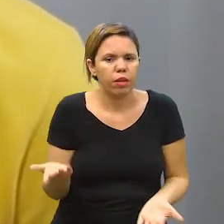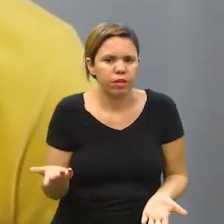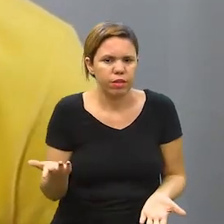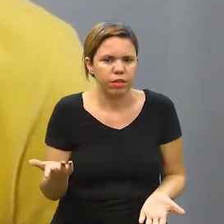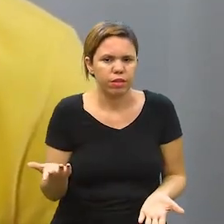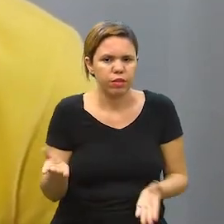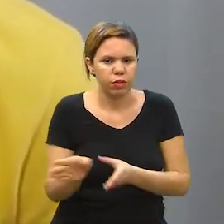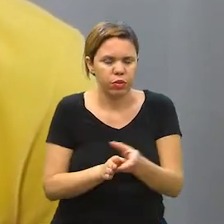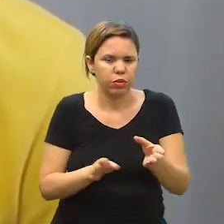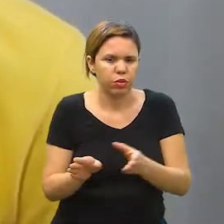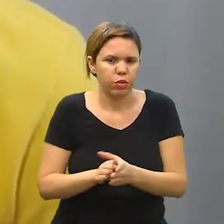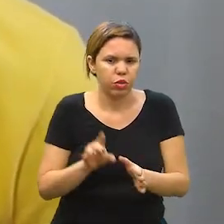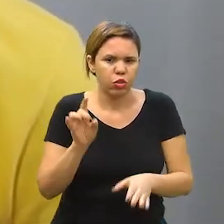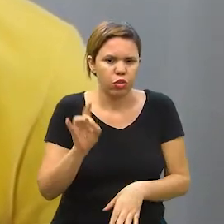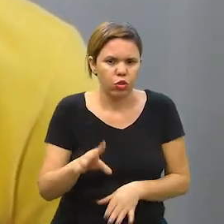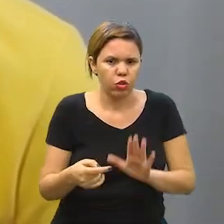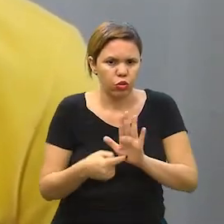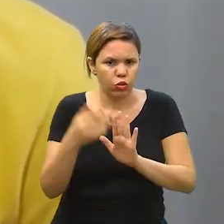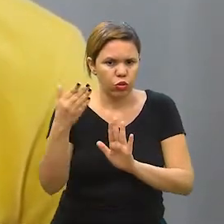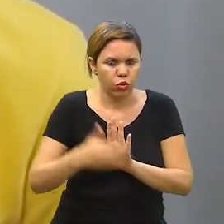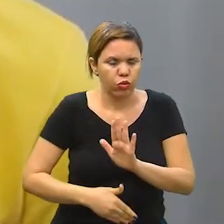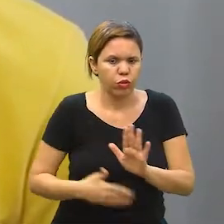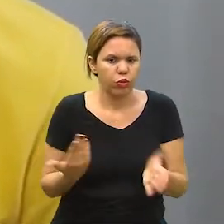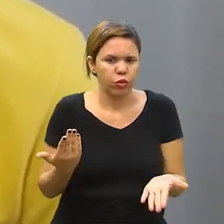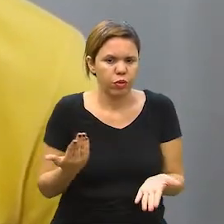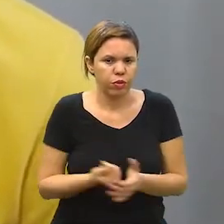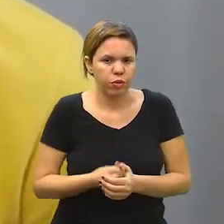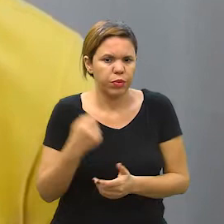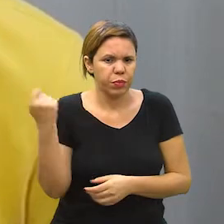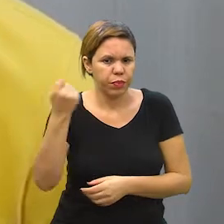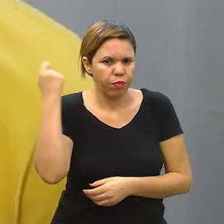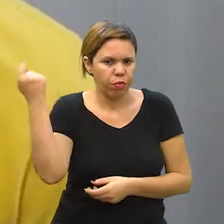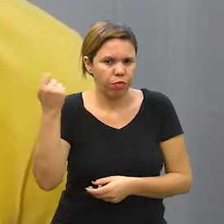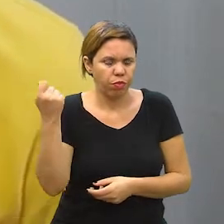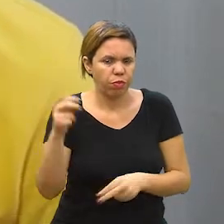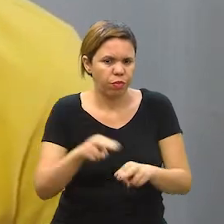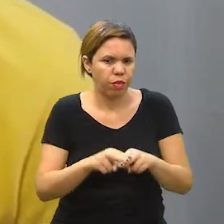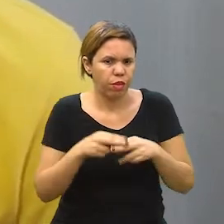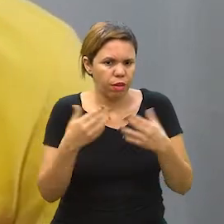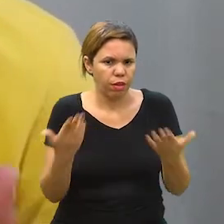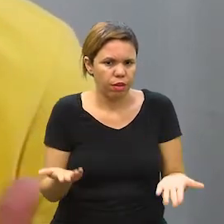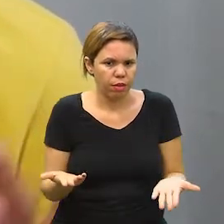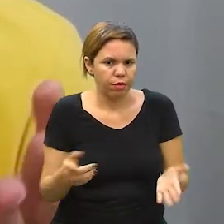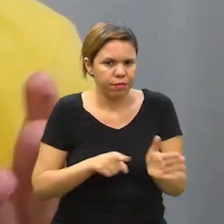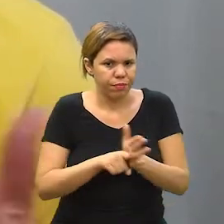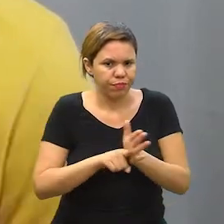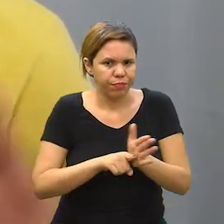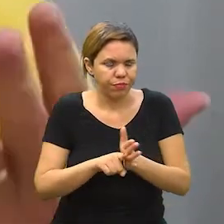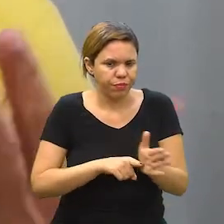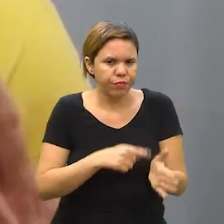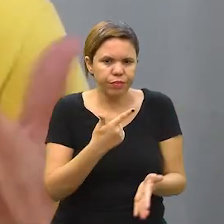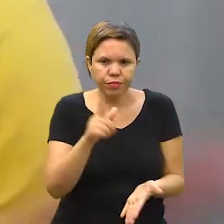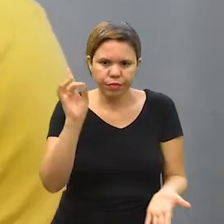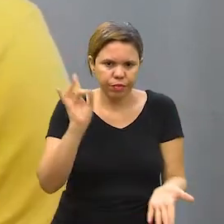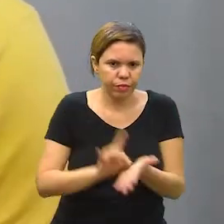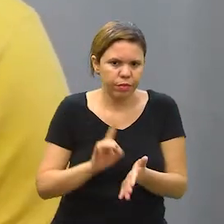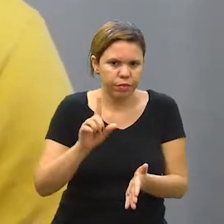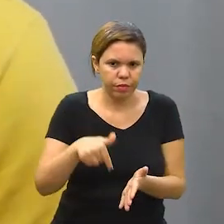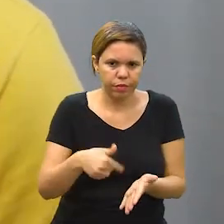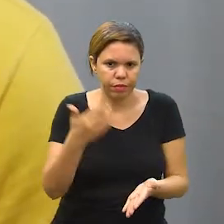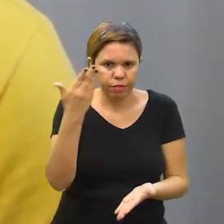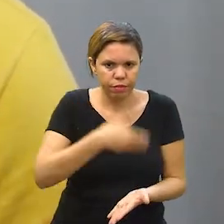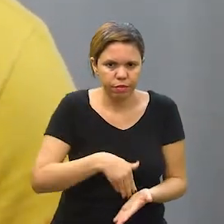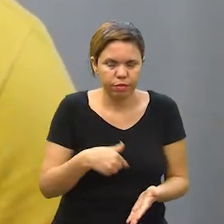com a orientação de apenas notificar os casos considerados graves. Portanto, essas estatísticas não são exatamente exatas,